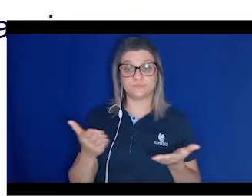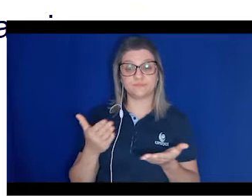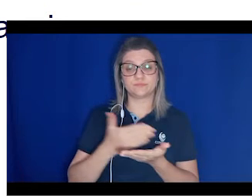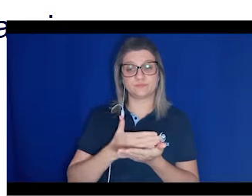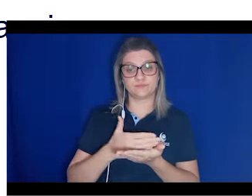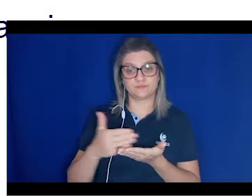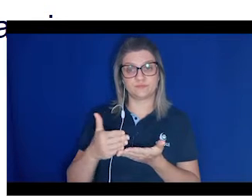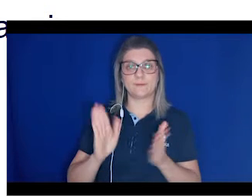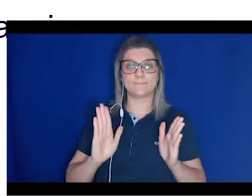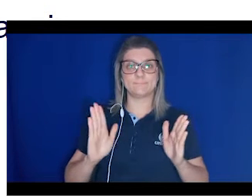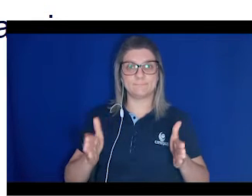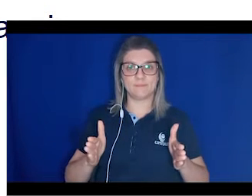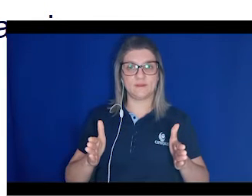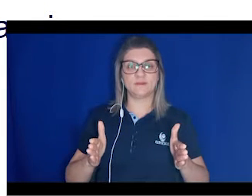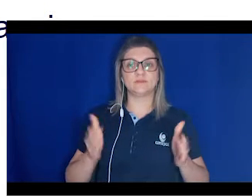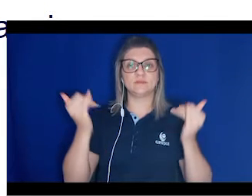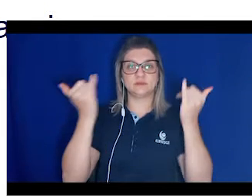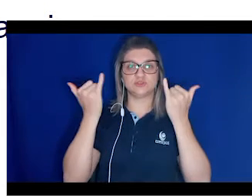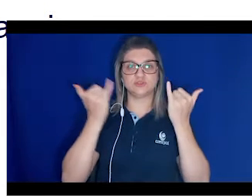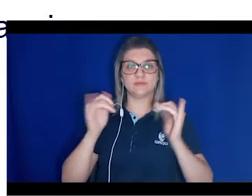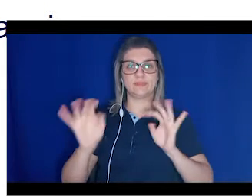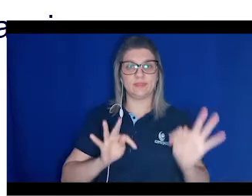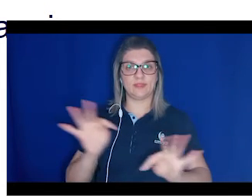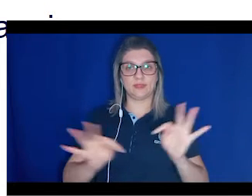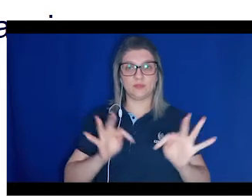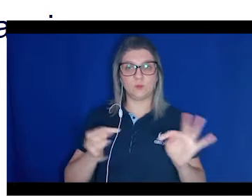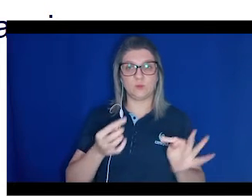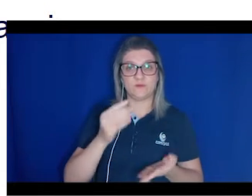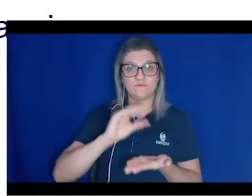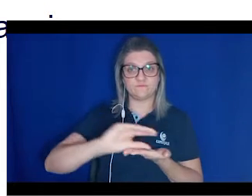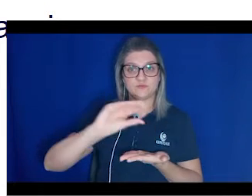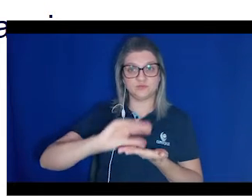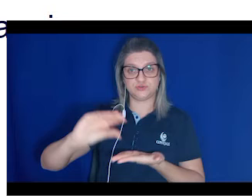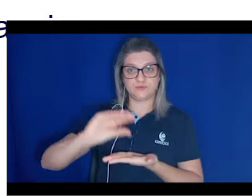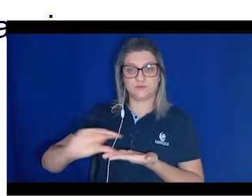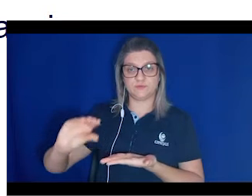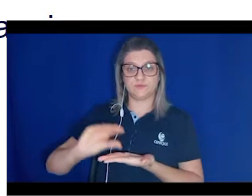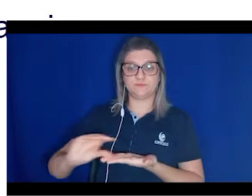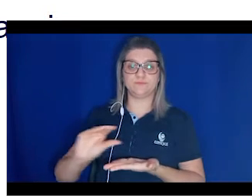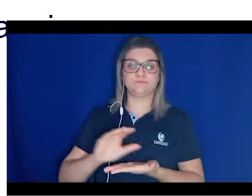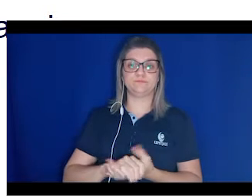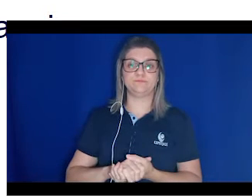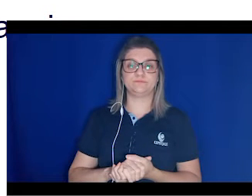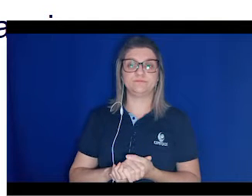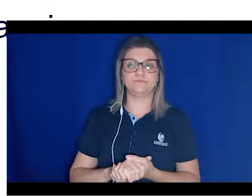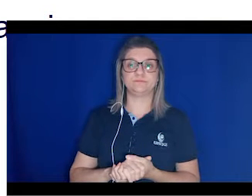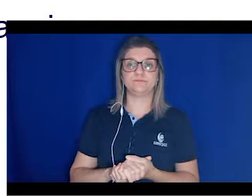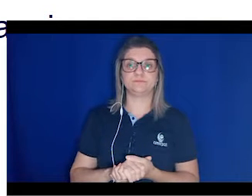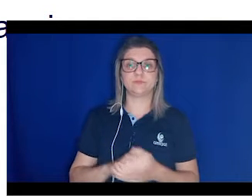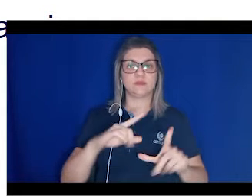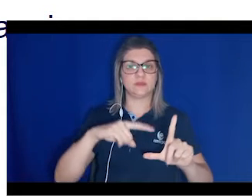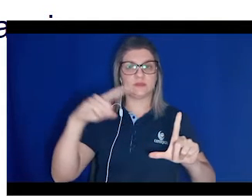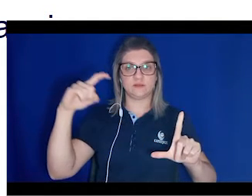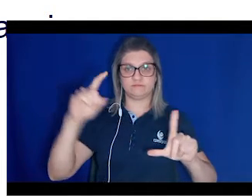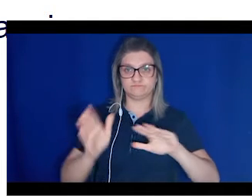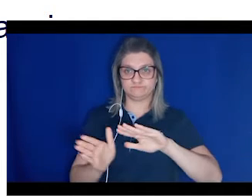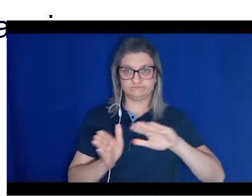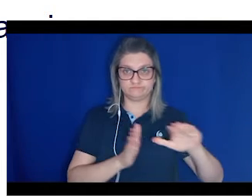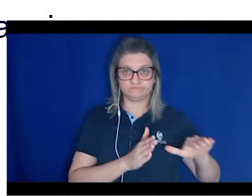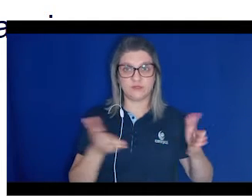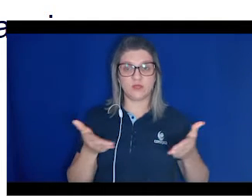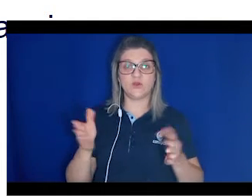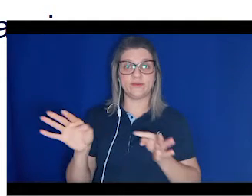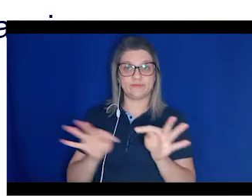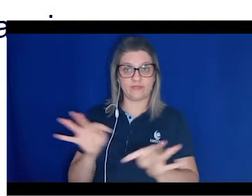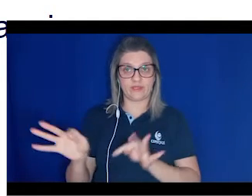Agora passamos então para a parte dos indicadores técnicos de investimento, deixando para trás os indicadores gráficos e indo